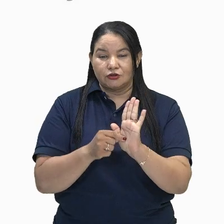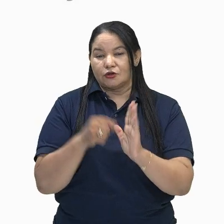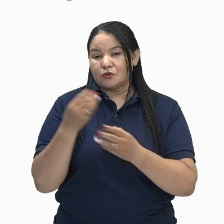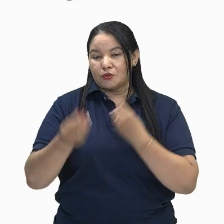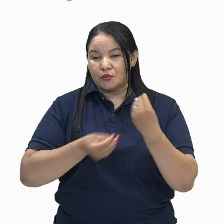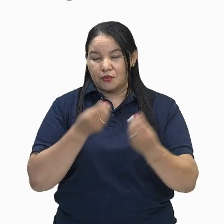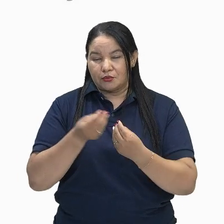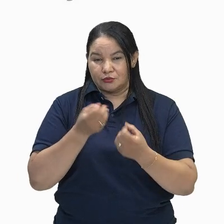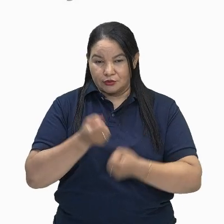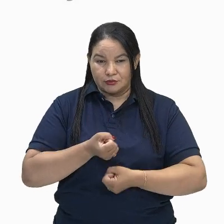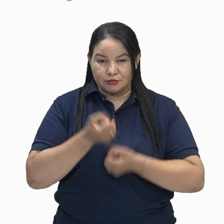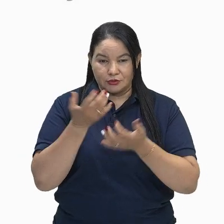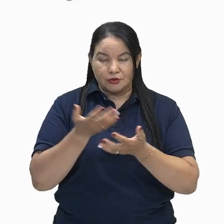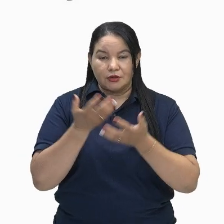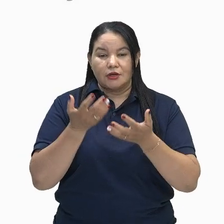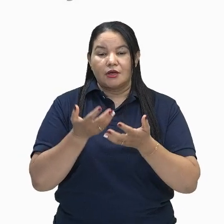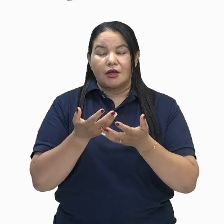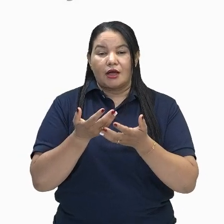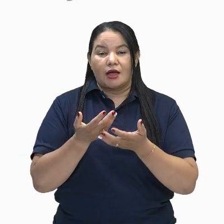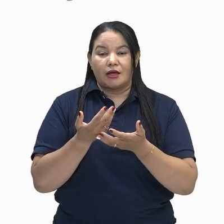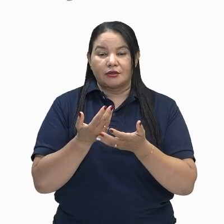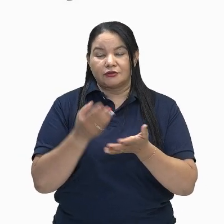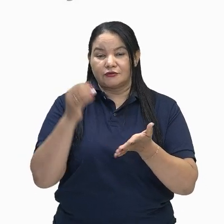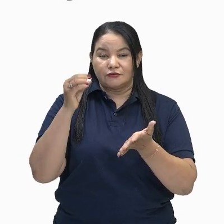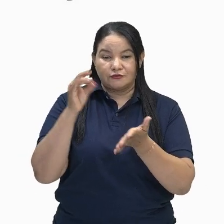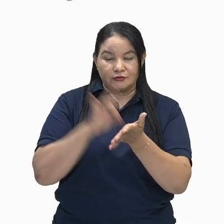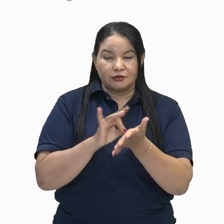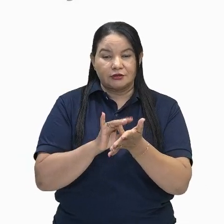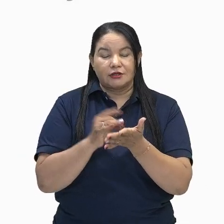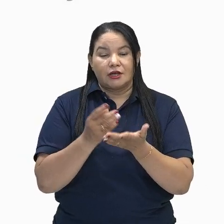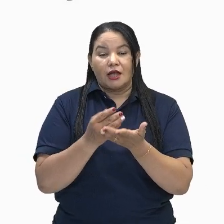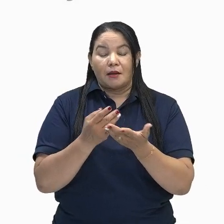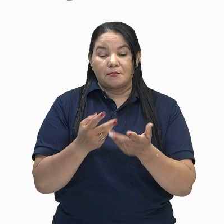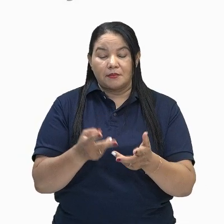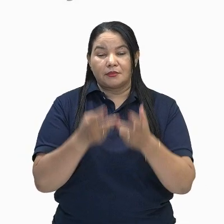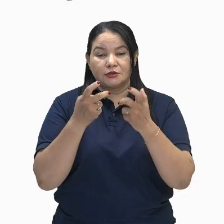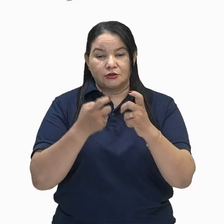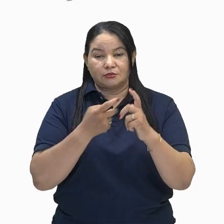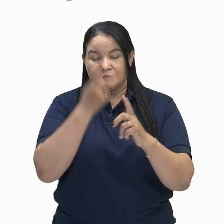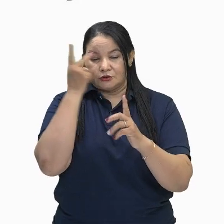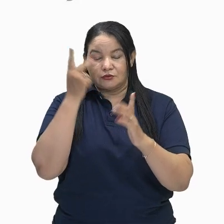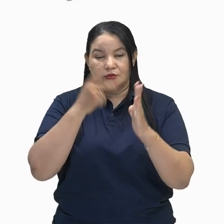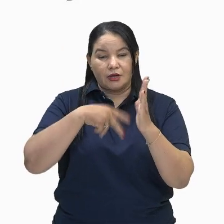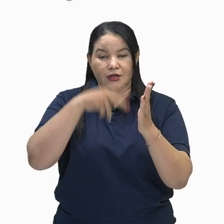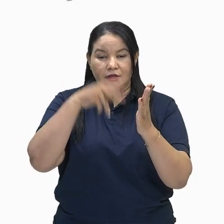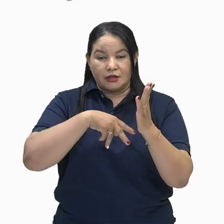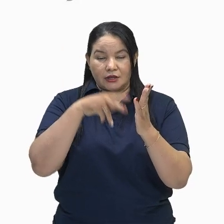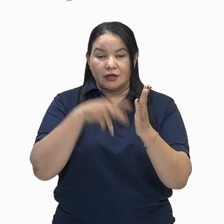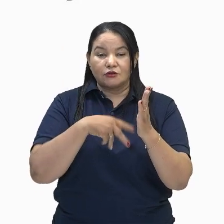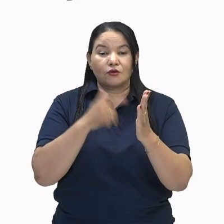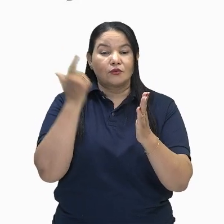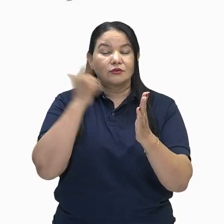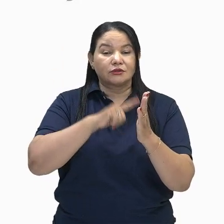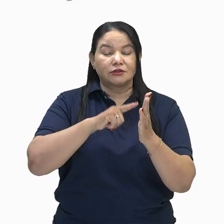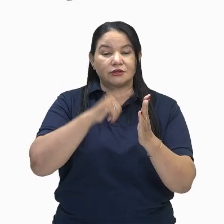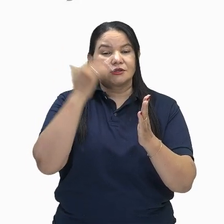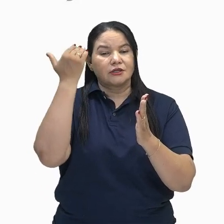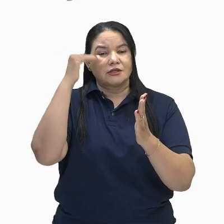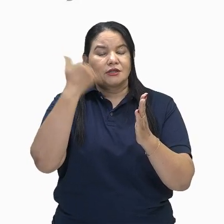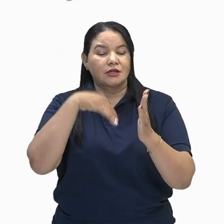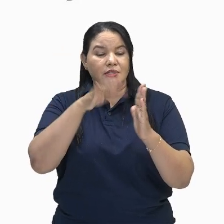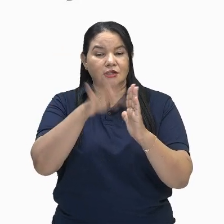modo explícito, permitindo que o leitor identifique a presença de outros textos, ou de